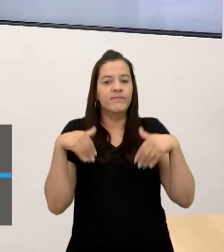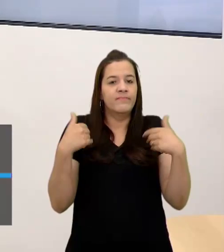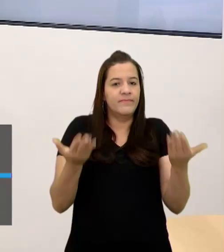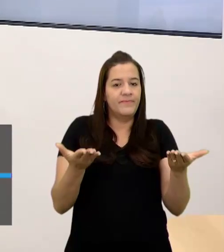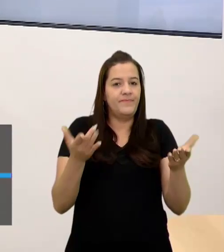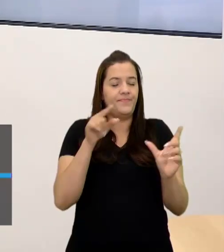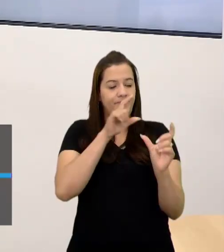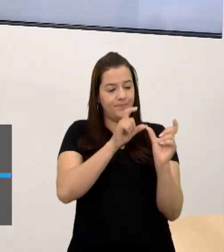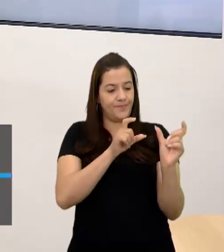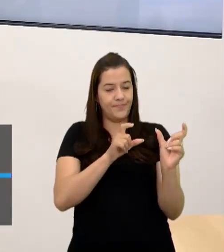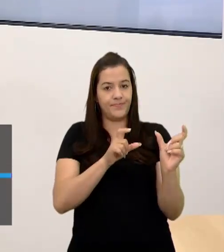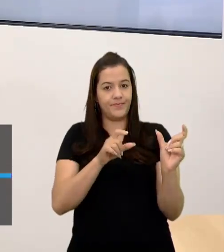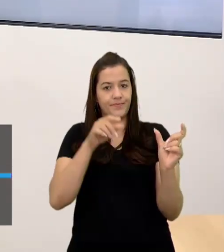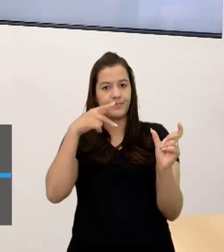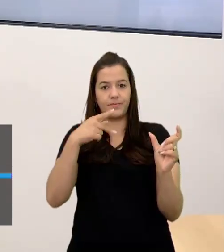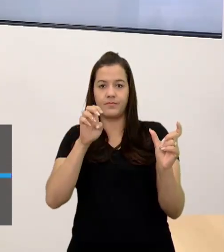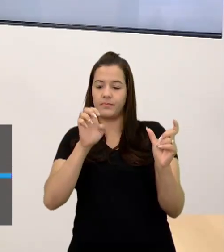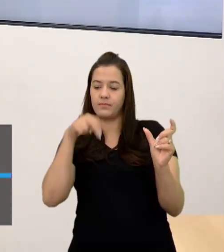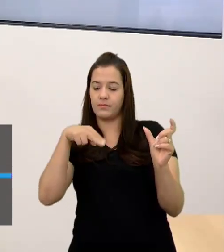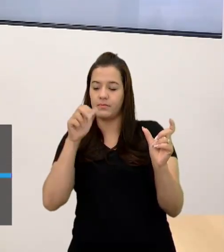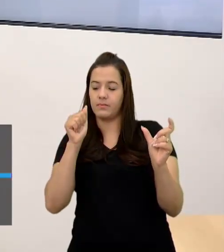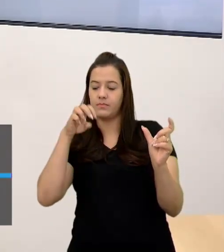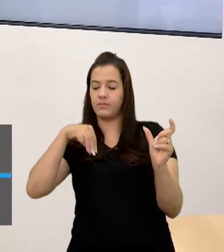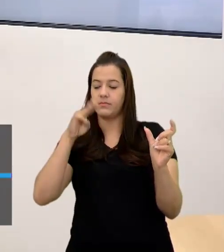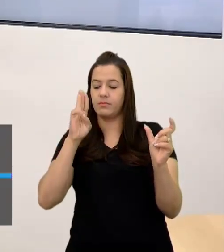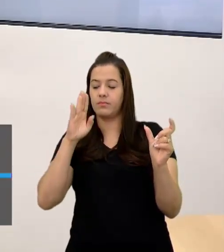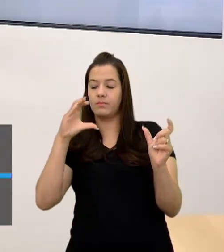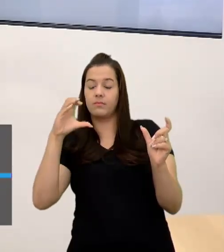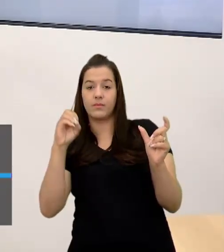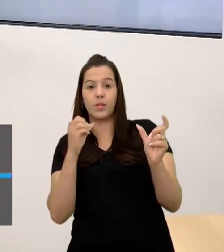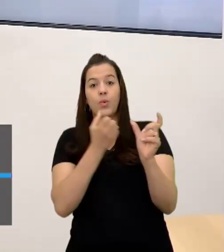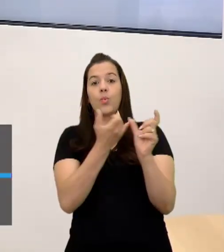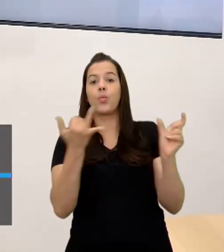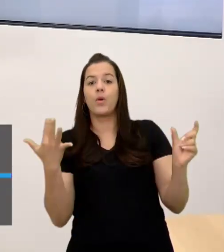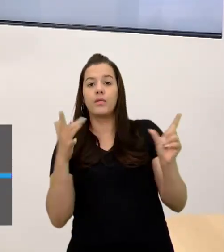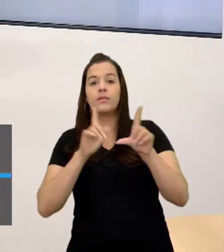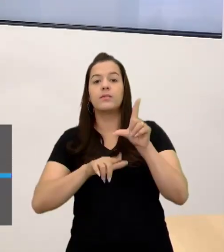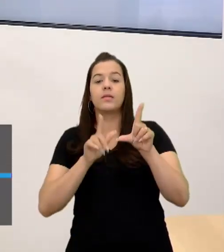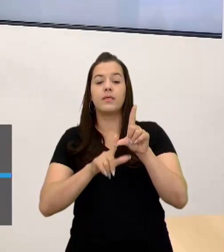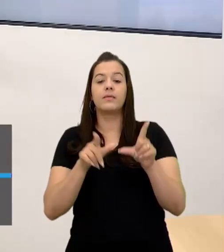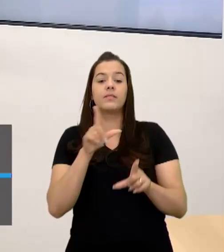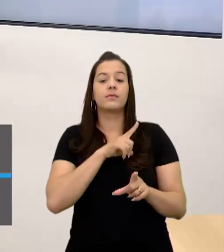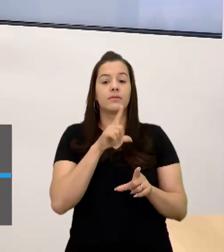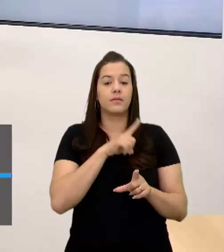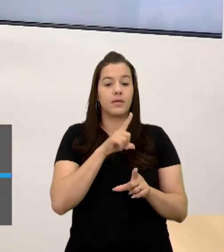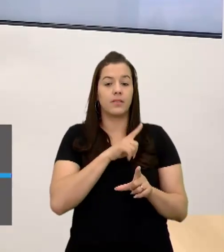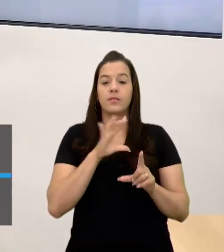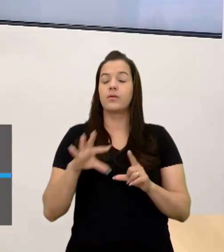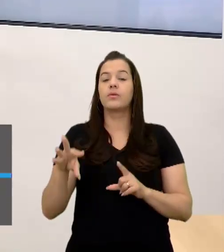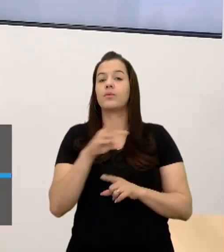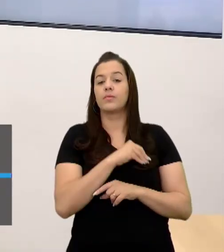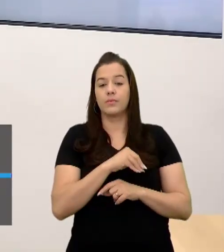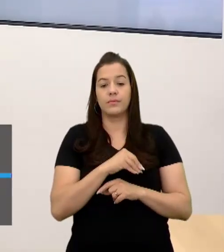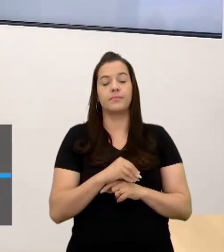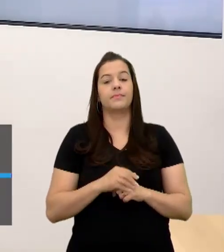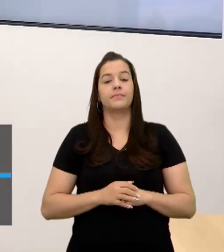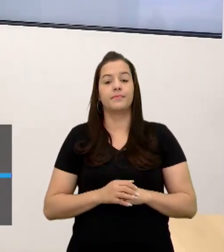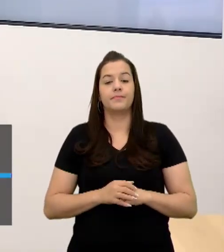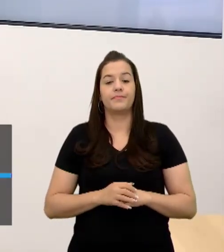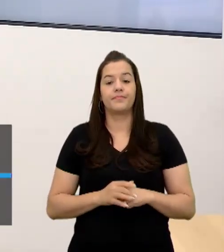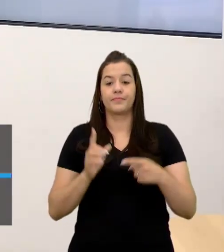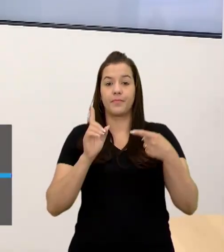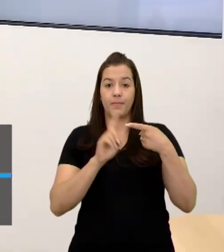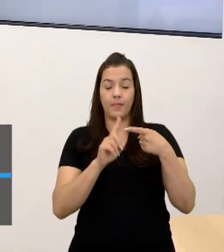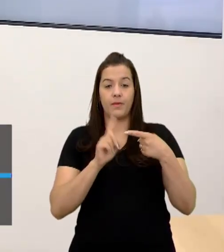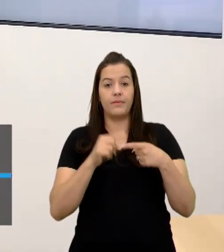palavra Pernambuco, quantas letras tem, né? E eu vou considerar até se tivesse repetições, eu ia considerar todas elas, tá bom? Então, ó, vamos